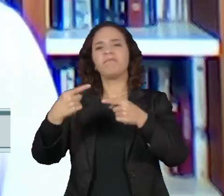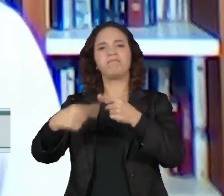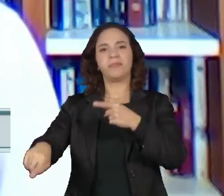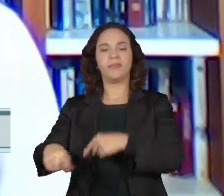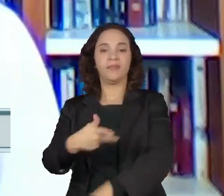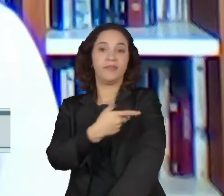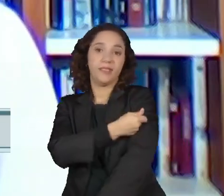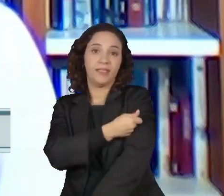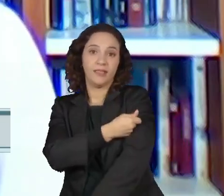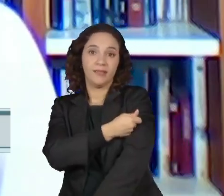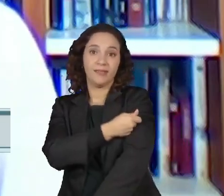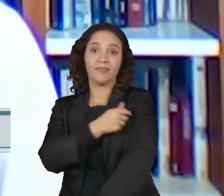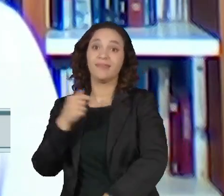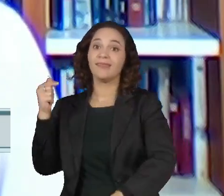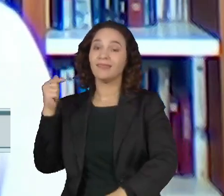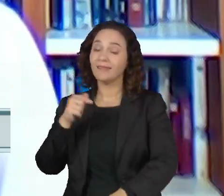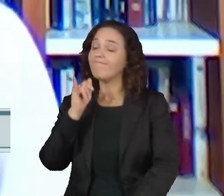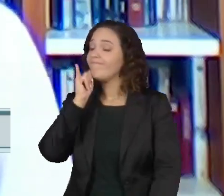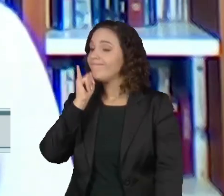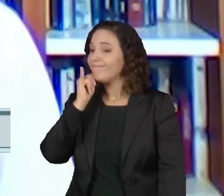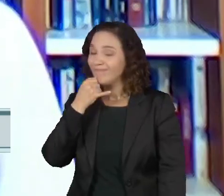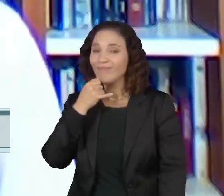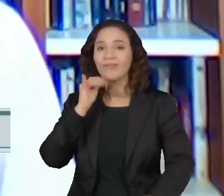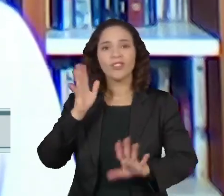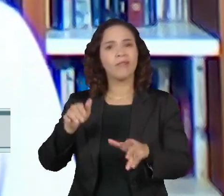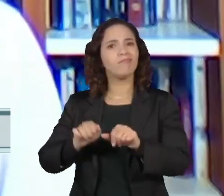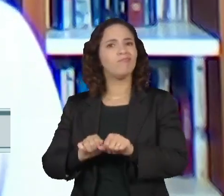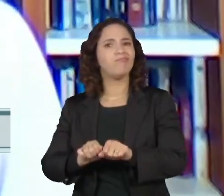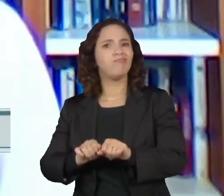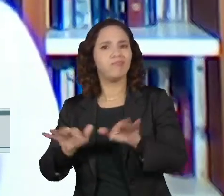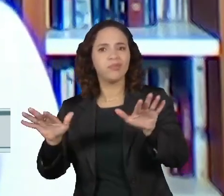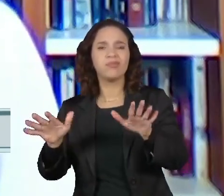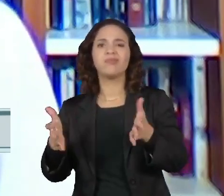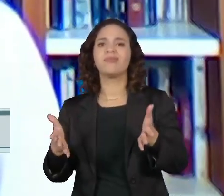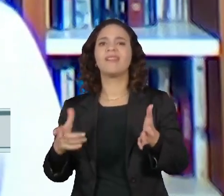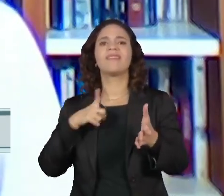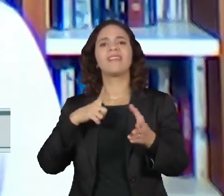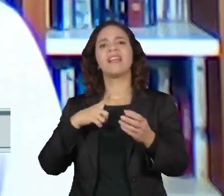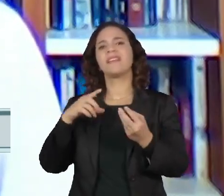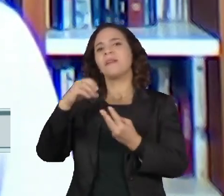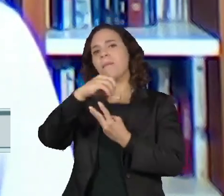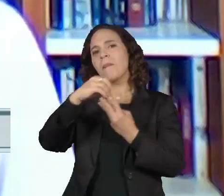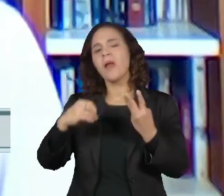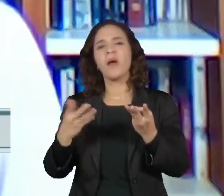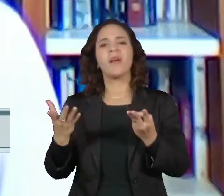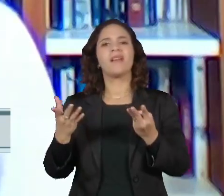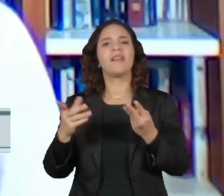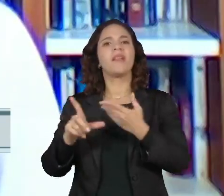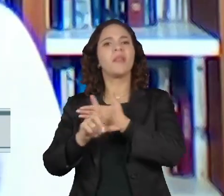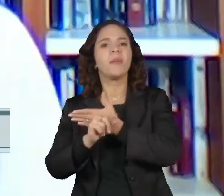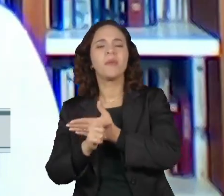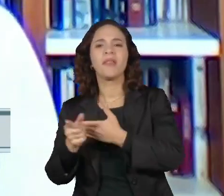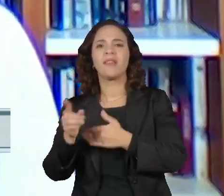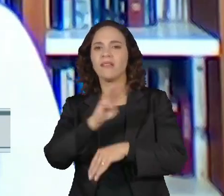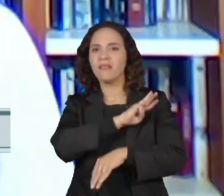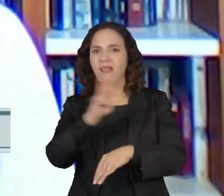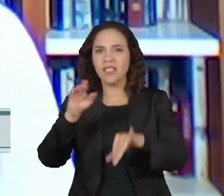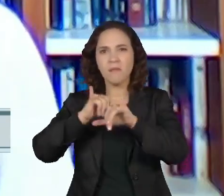campanhas anti-vacinas que se disseminaram em blogs, em twitters, em sites, elas